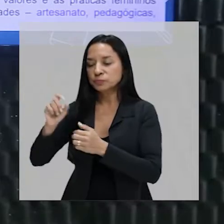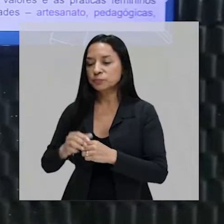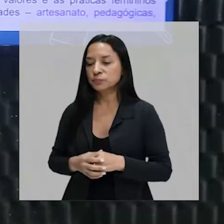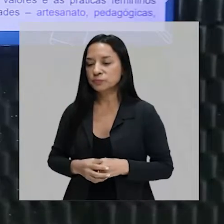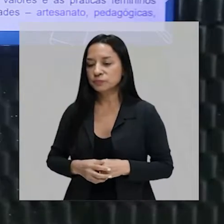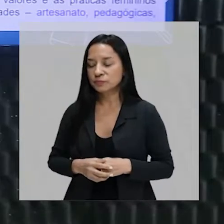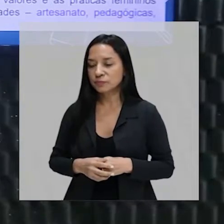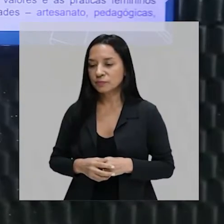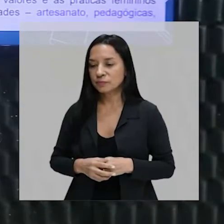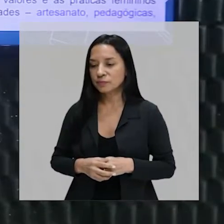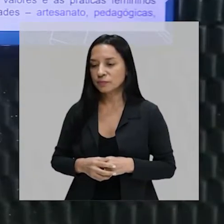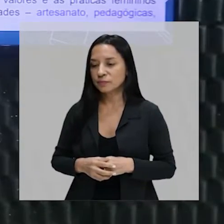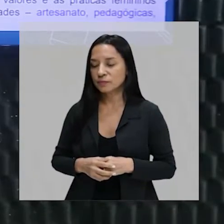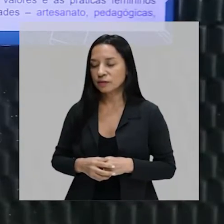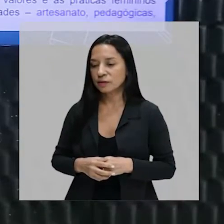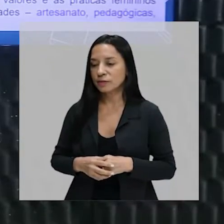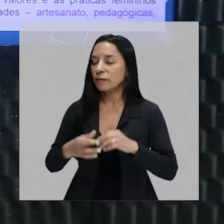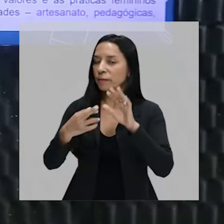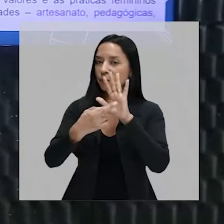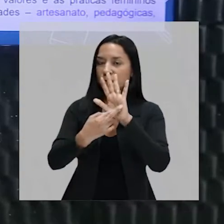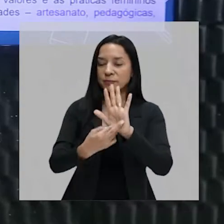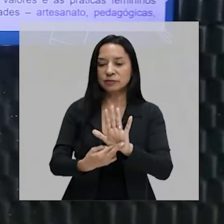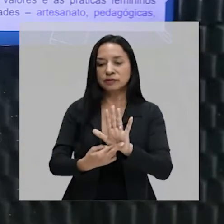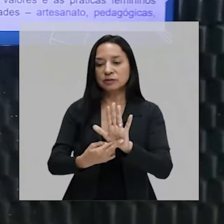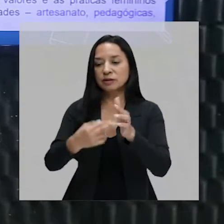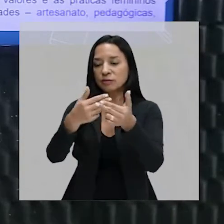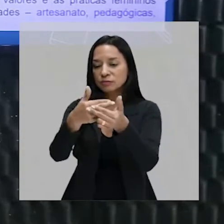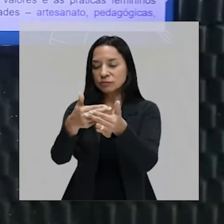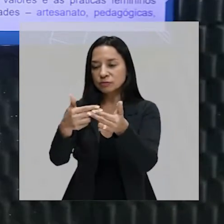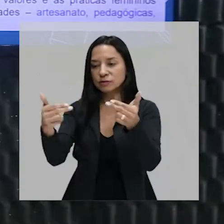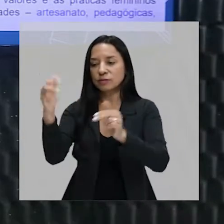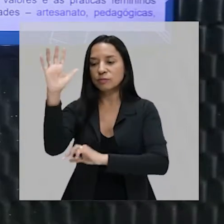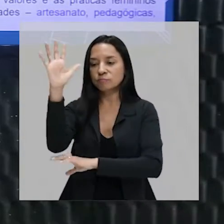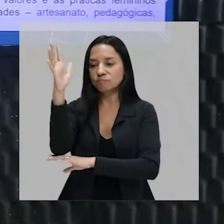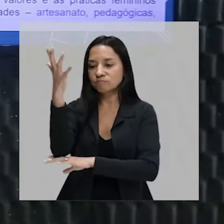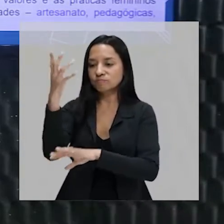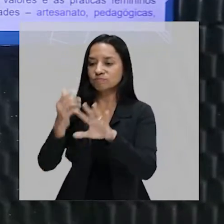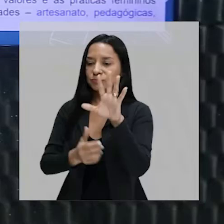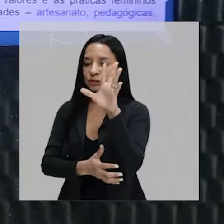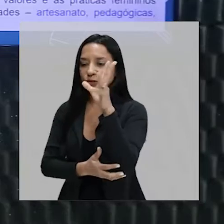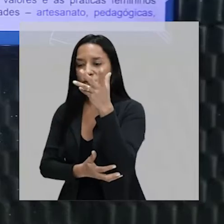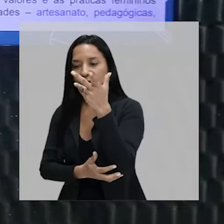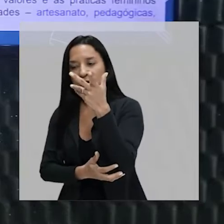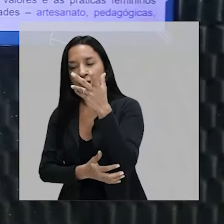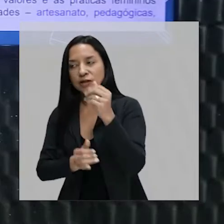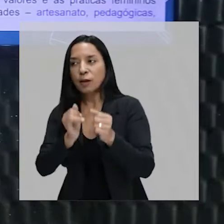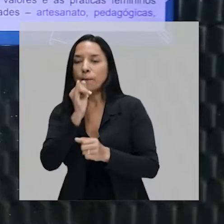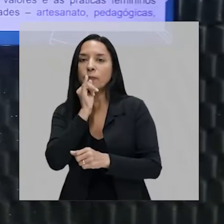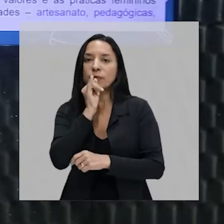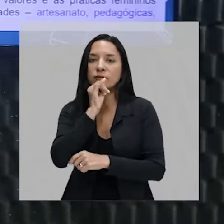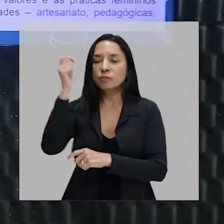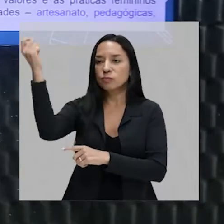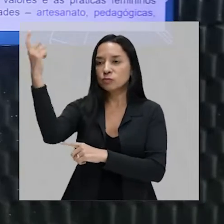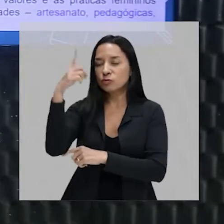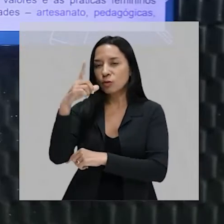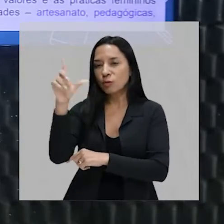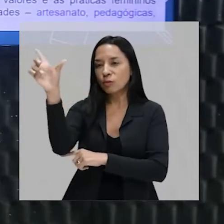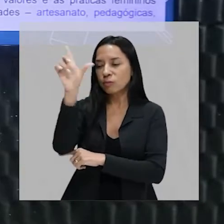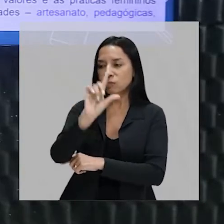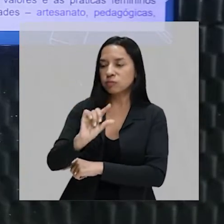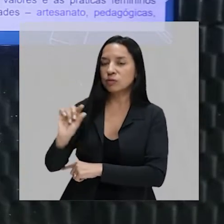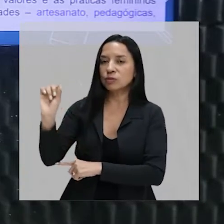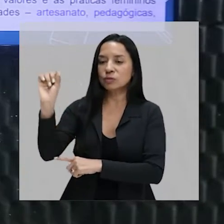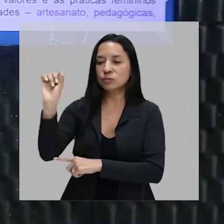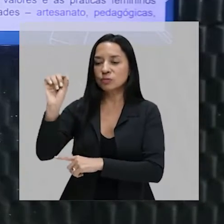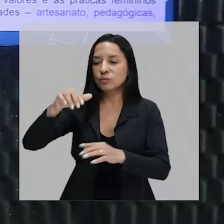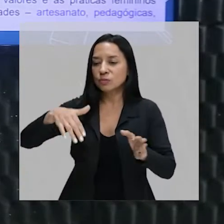e há os quais representavam os elementos da natureza como sol a lua